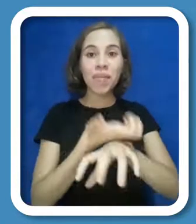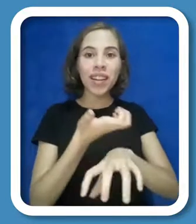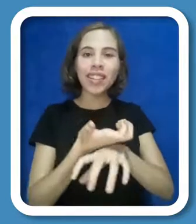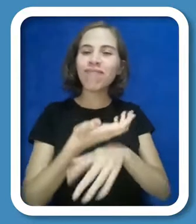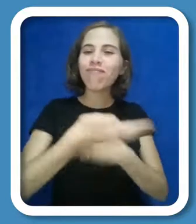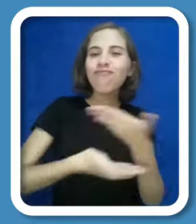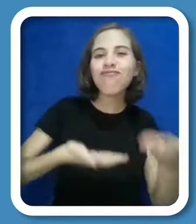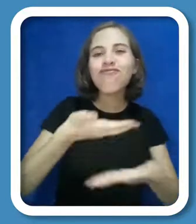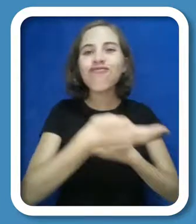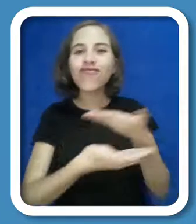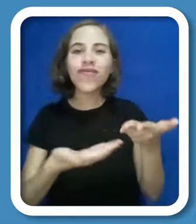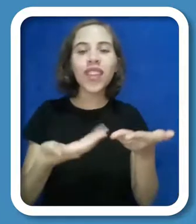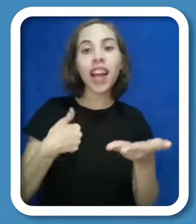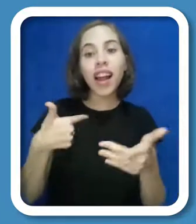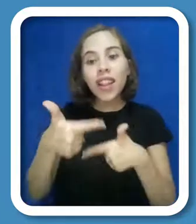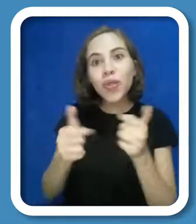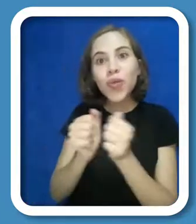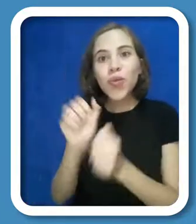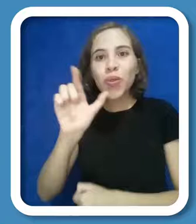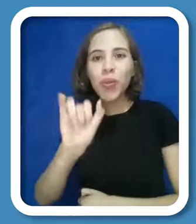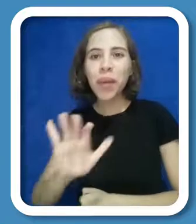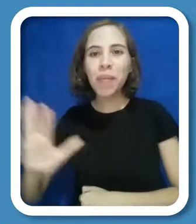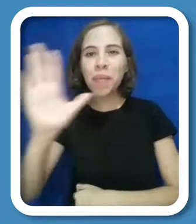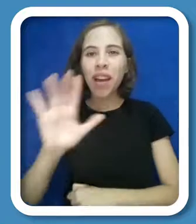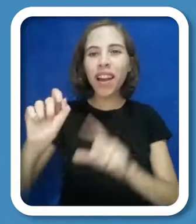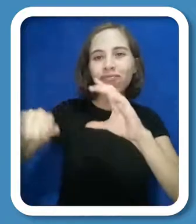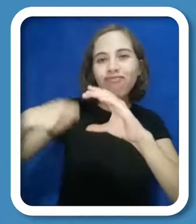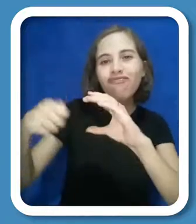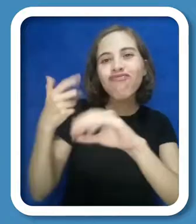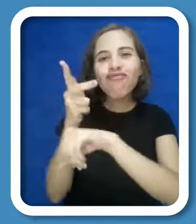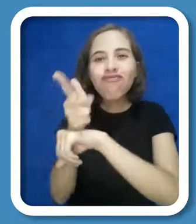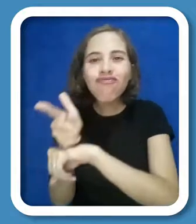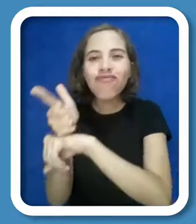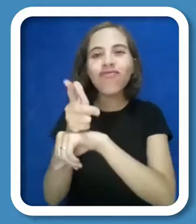muito interativa, que a gente vai trabalhar com bastante imagem, vídeo,